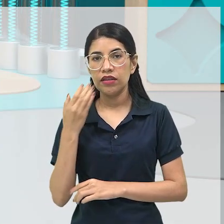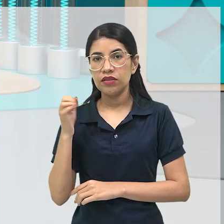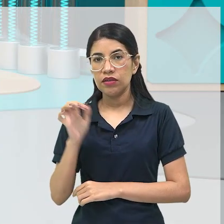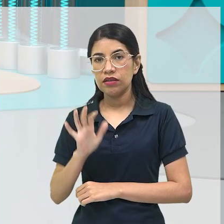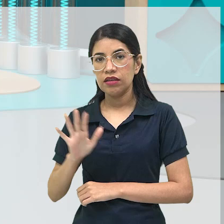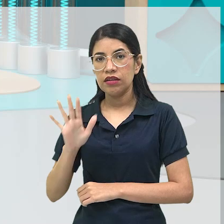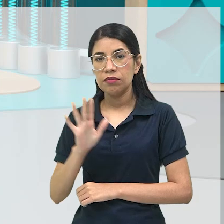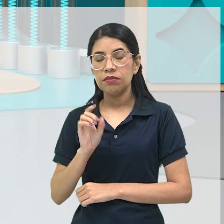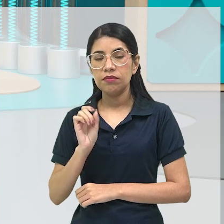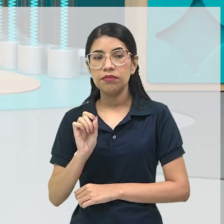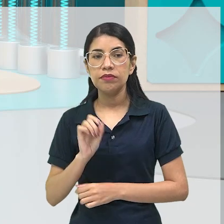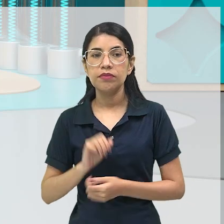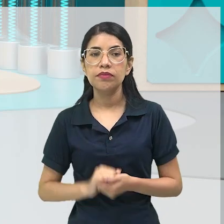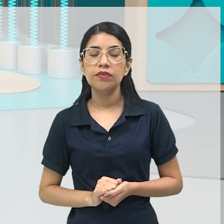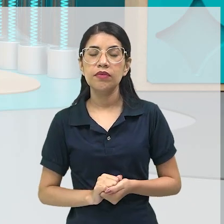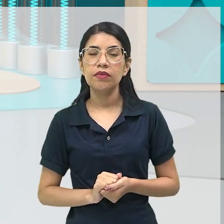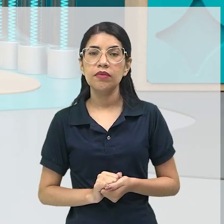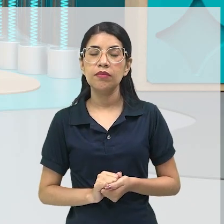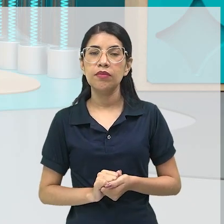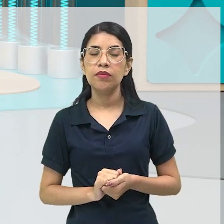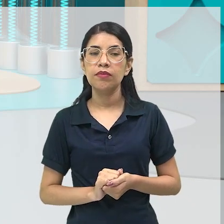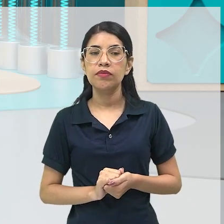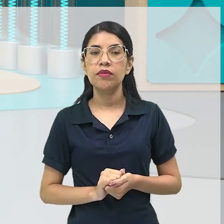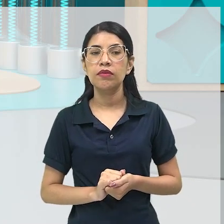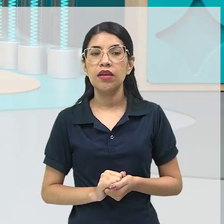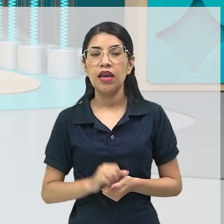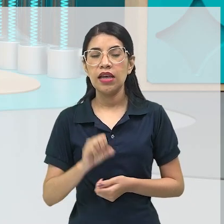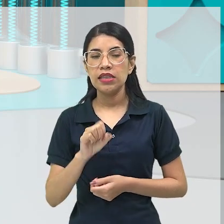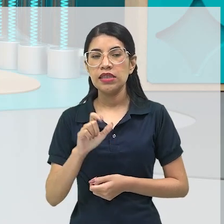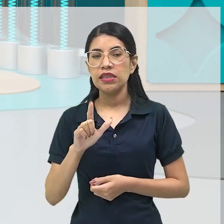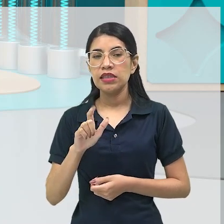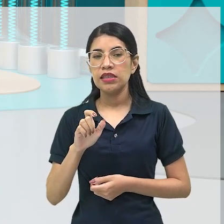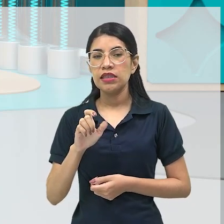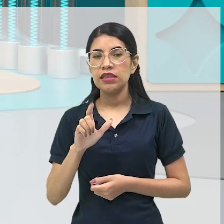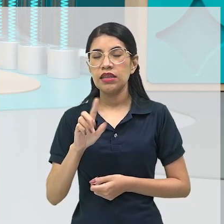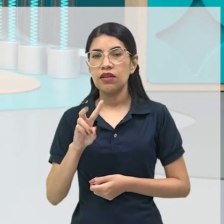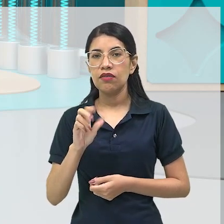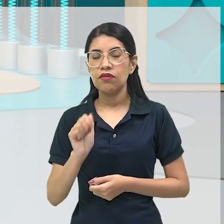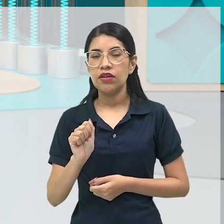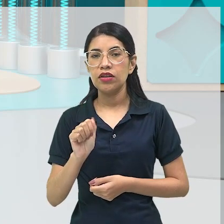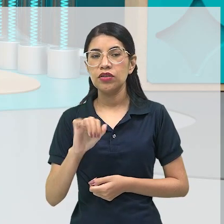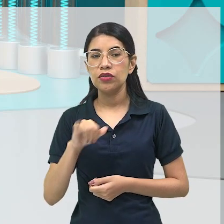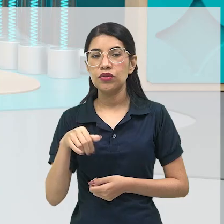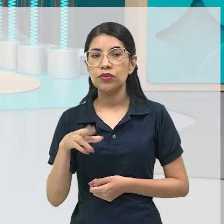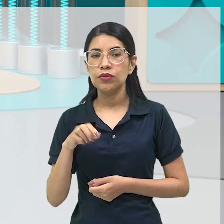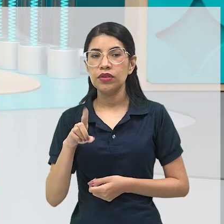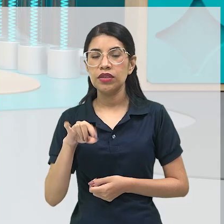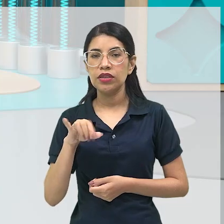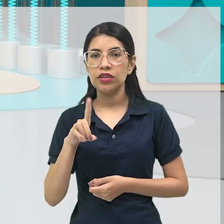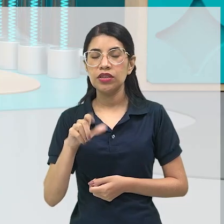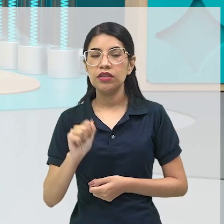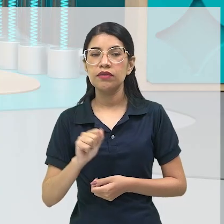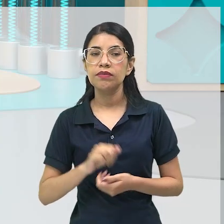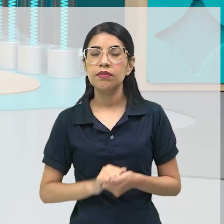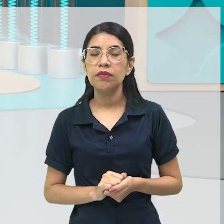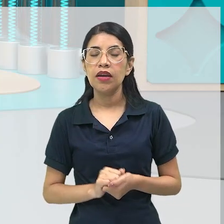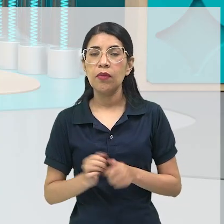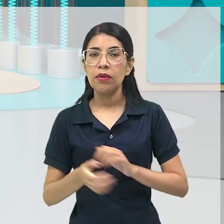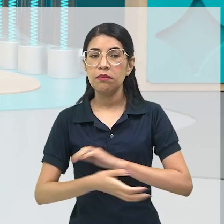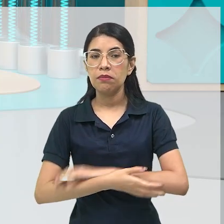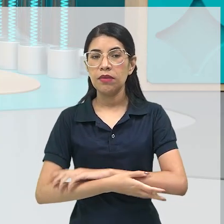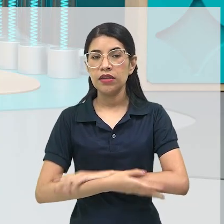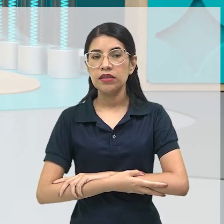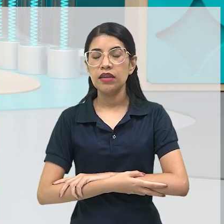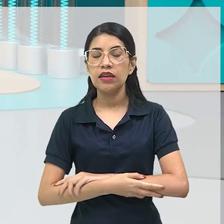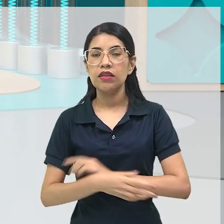só. A obra Selva Jurídica, que é fruto de parceria ali da artista suíça Úrsula com o